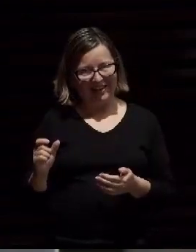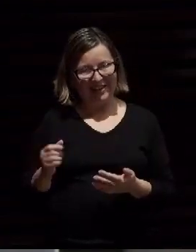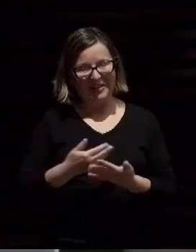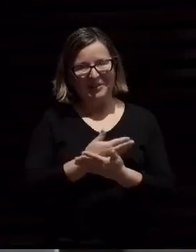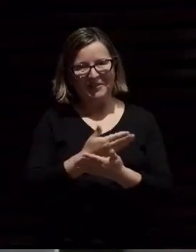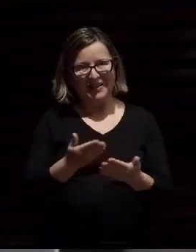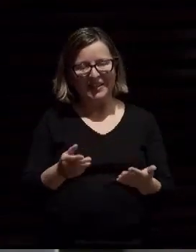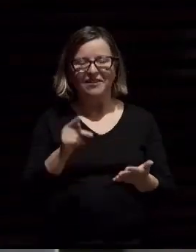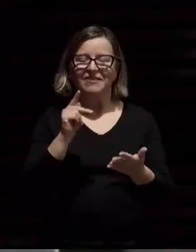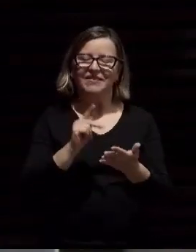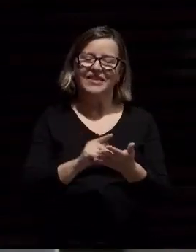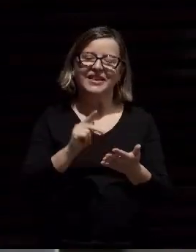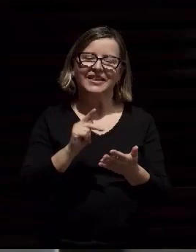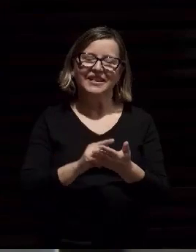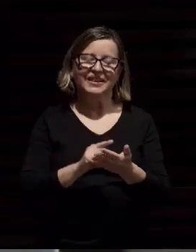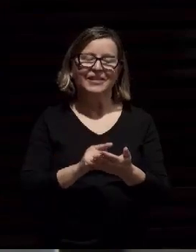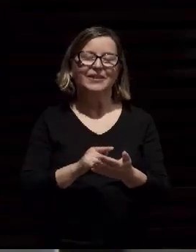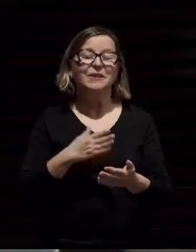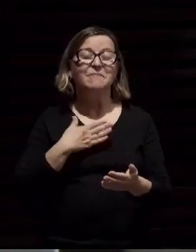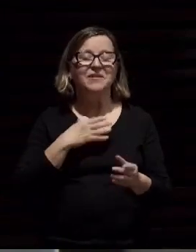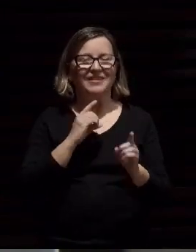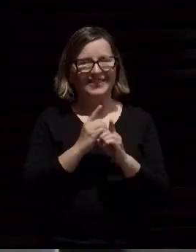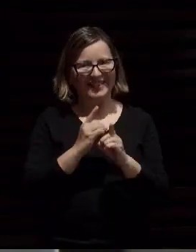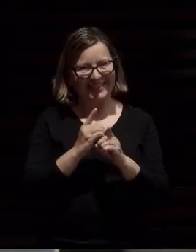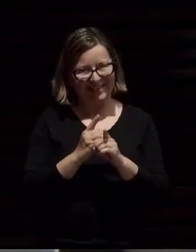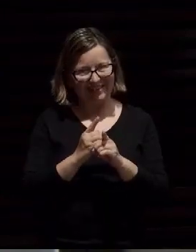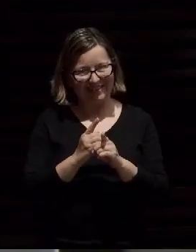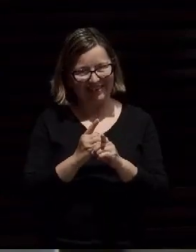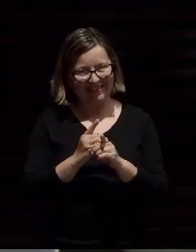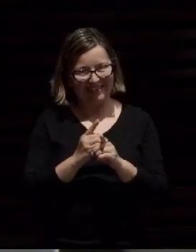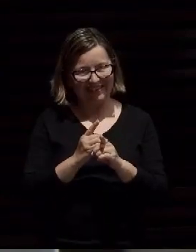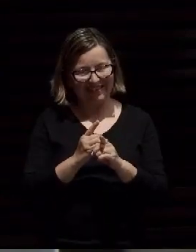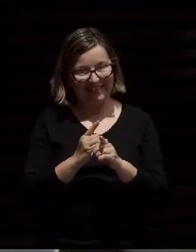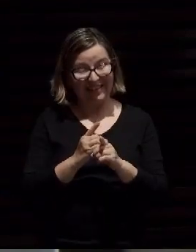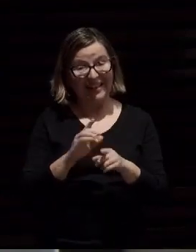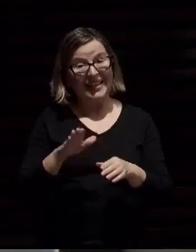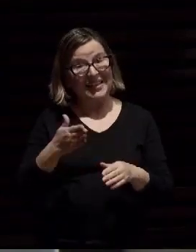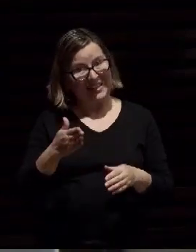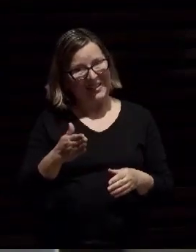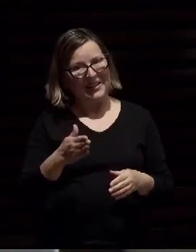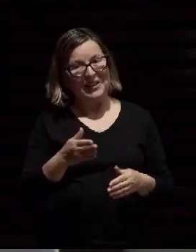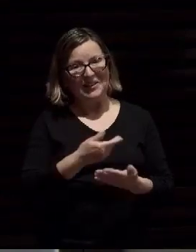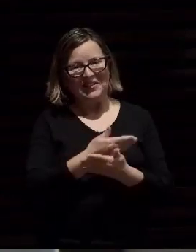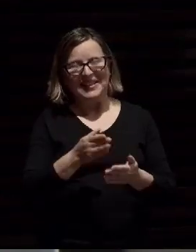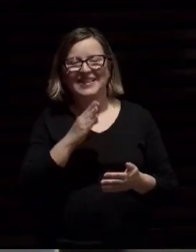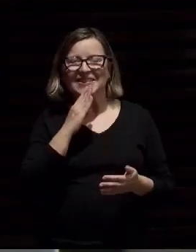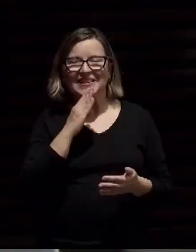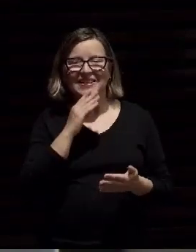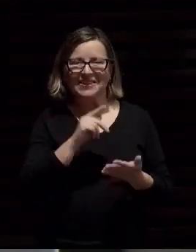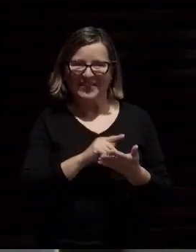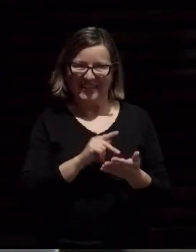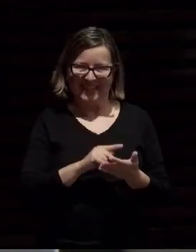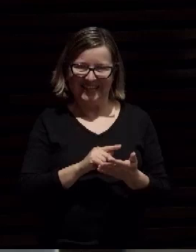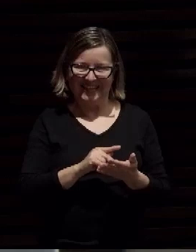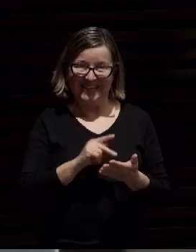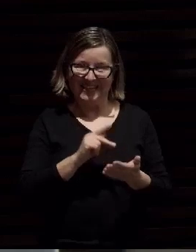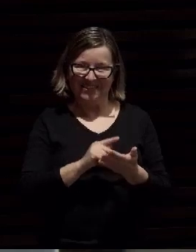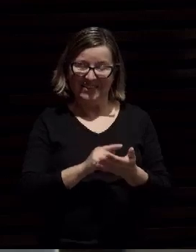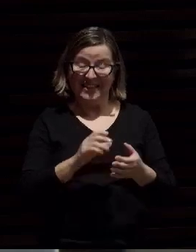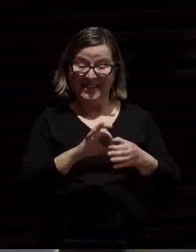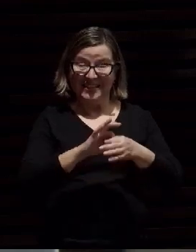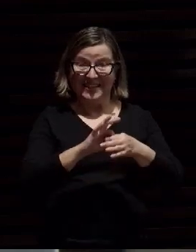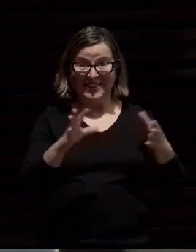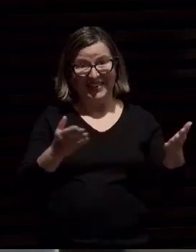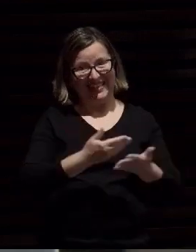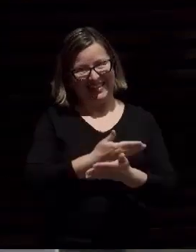serão verdadeiramente meus discípulos. Então vocês conhecerão a verdade, e a verdade libertará